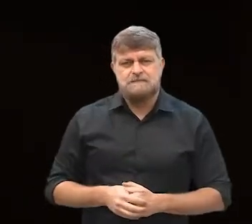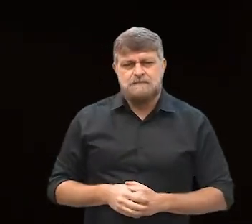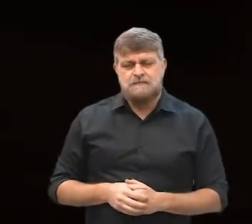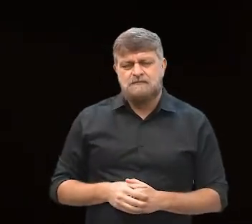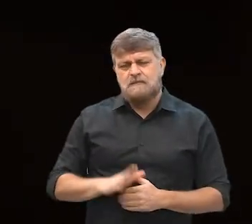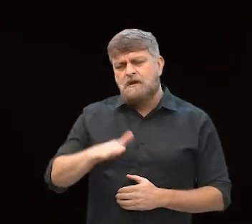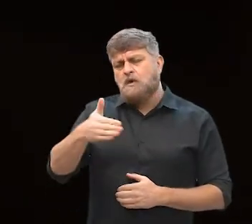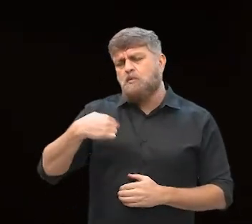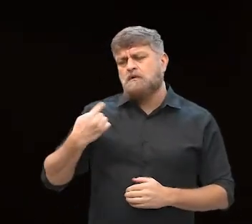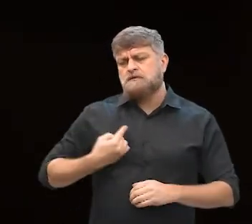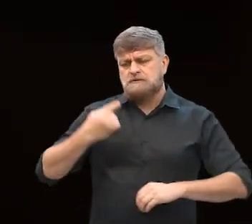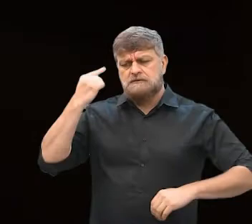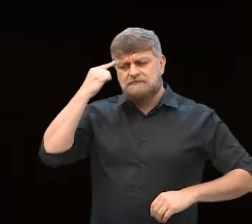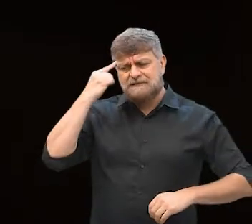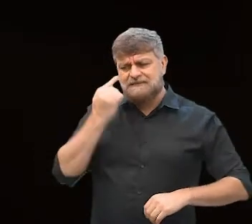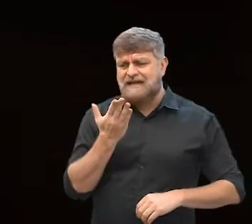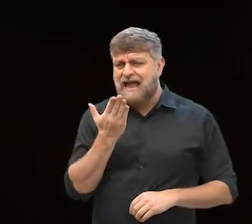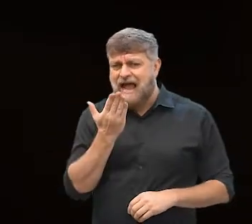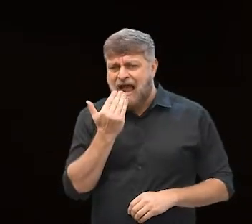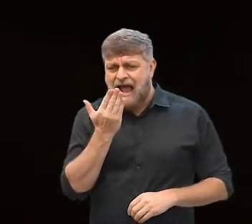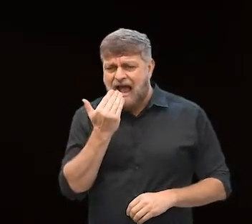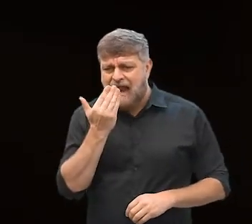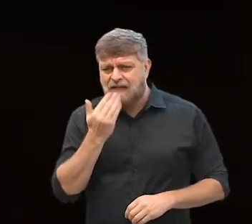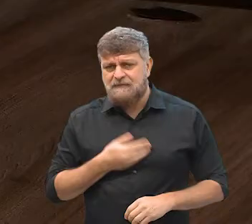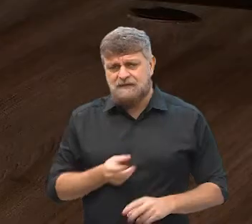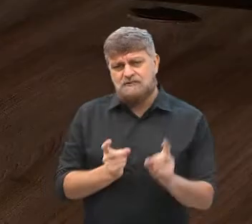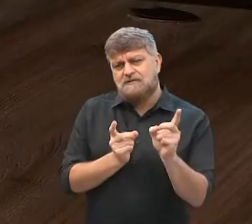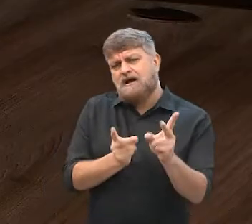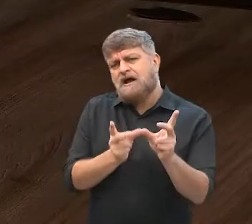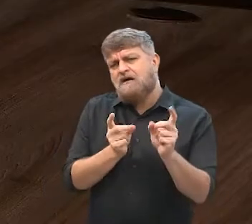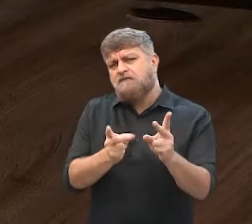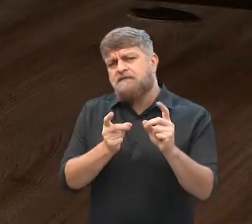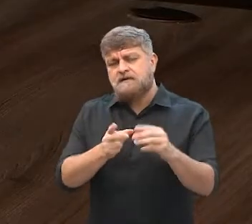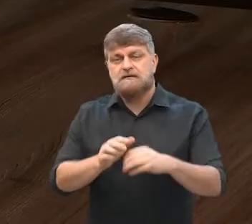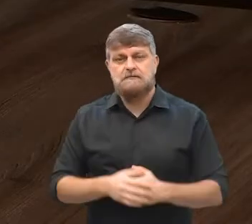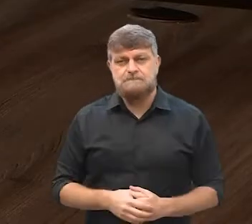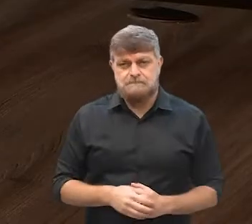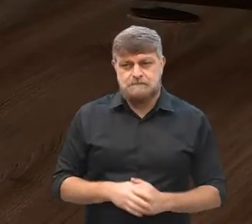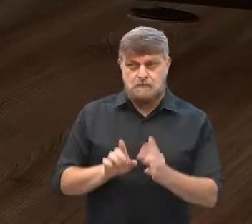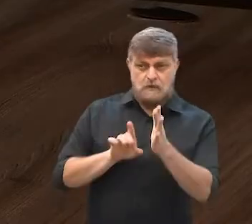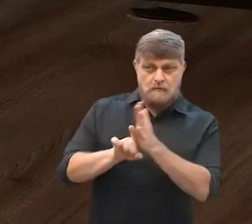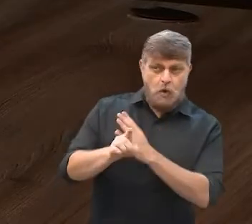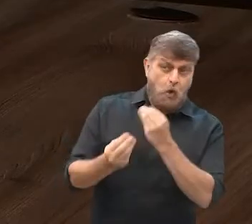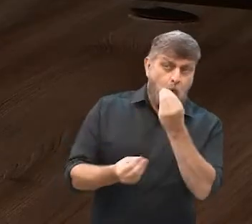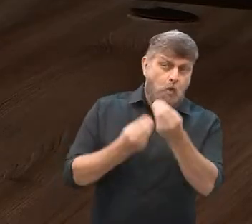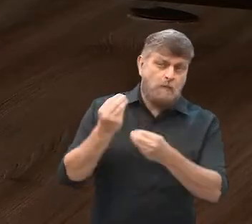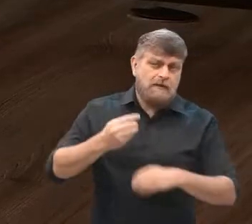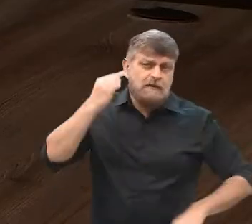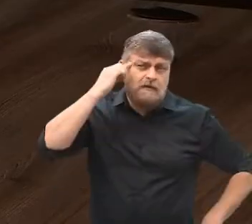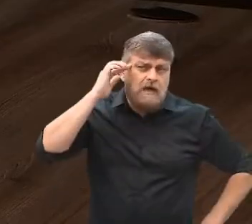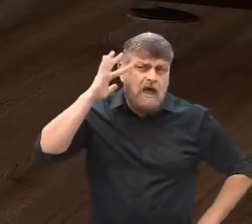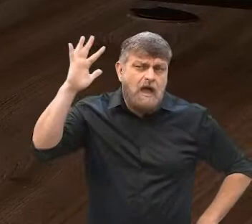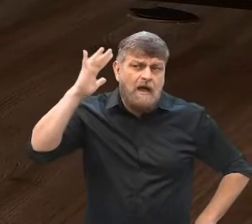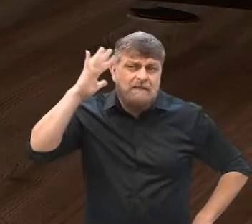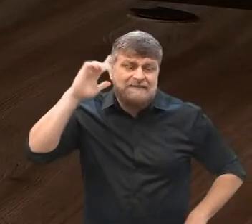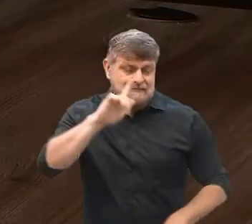quando a gente fala nesses alimentos e nesse negócio, como é, então, pensar